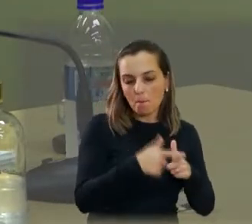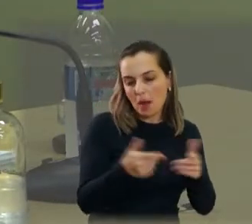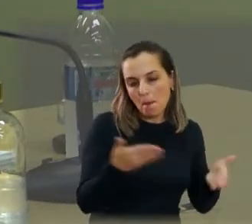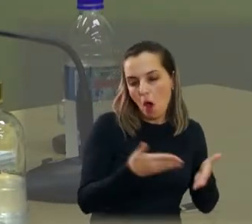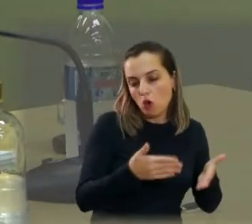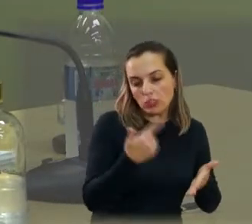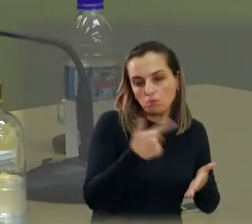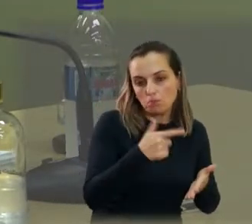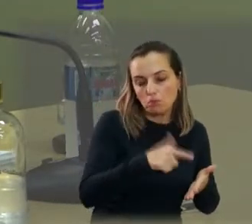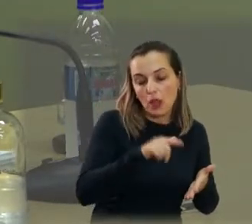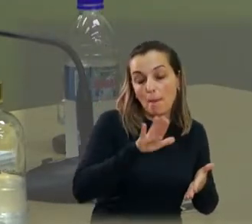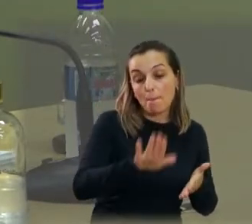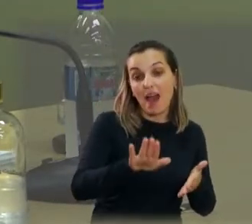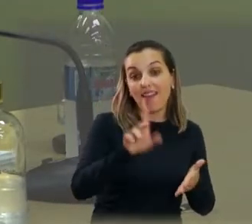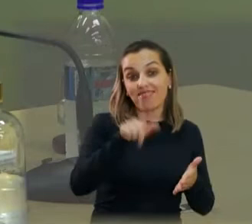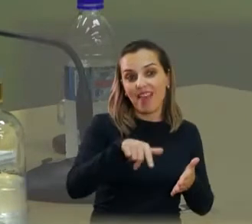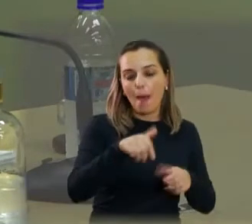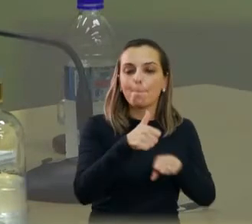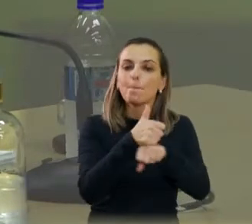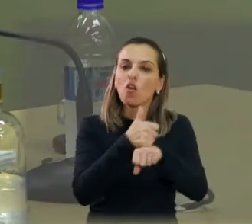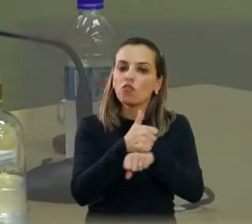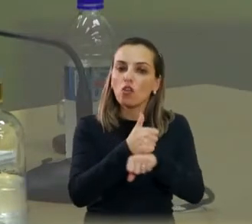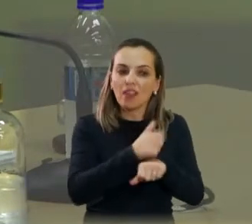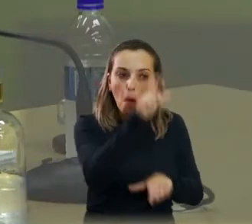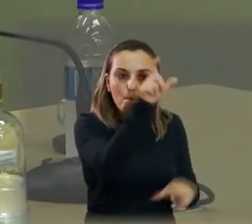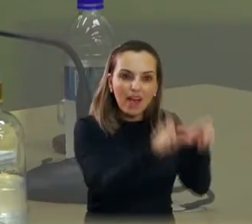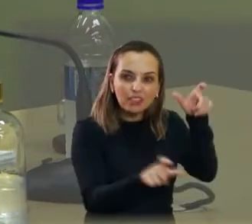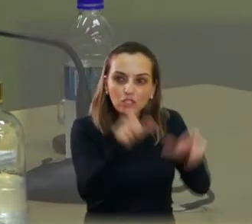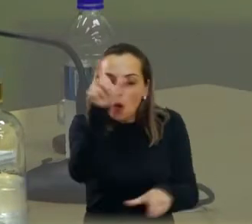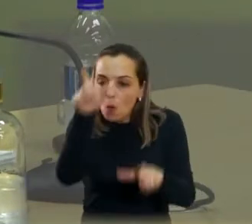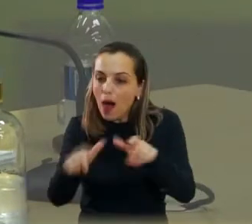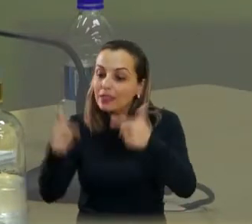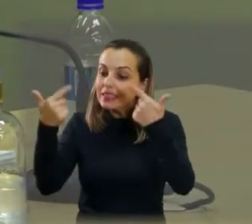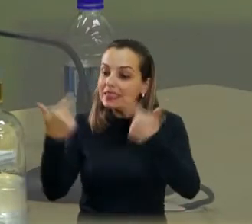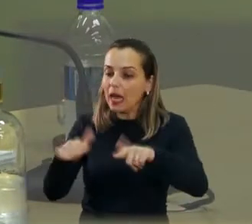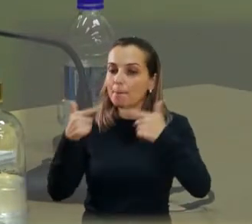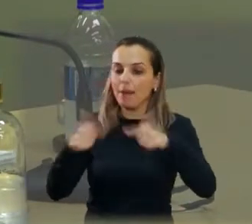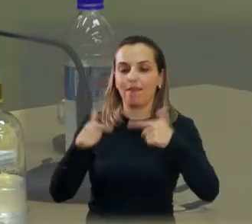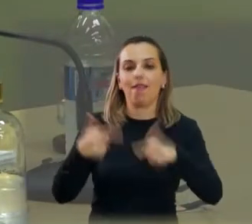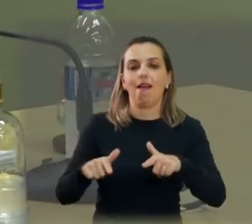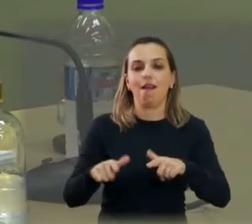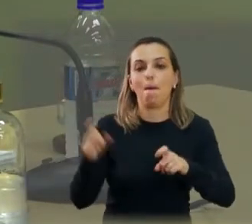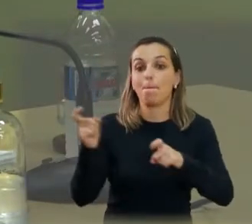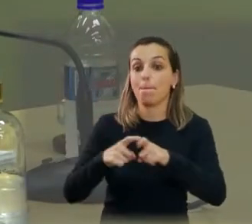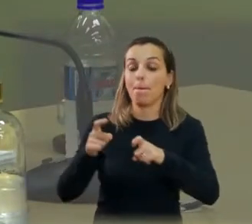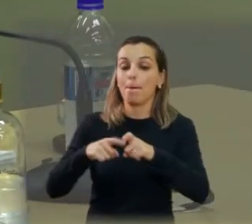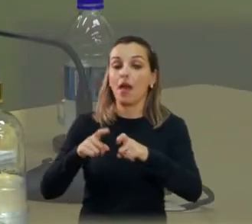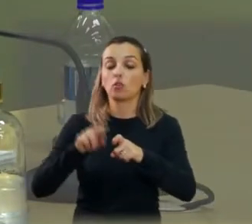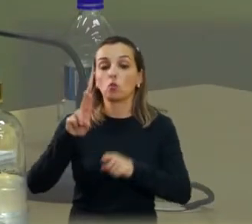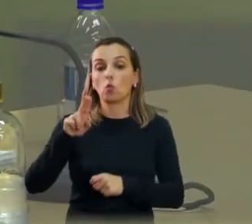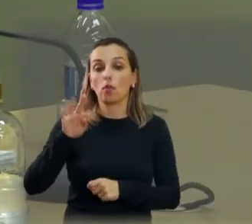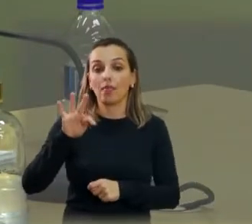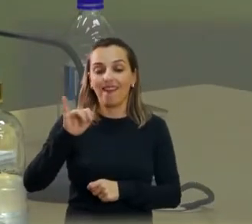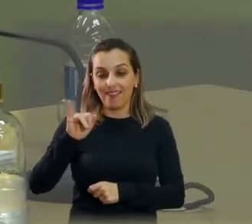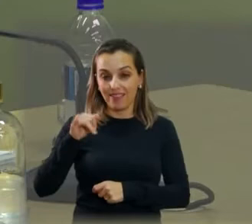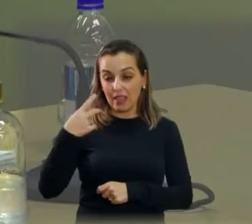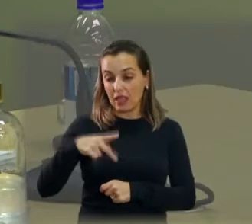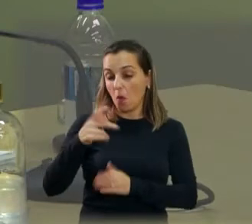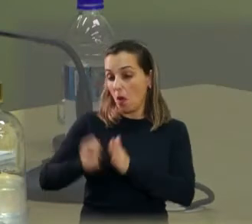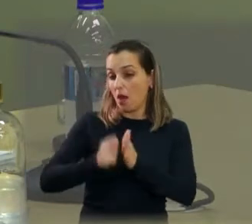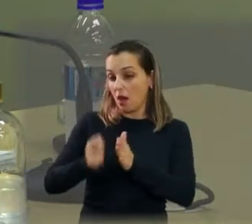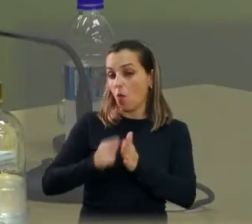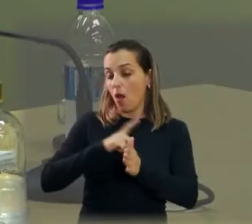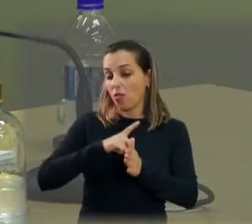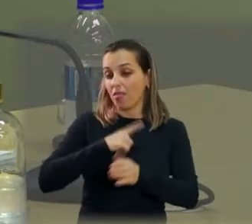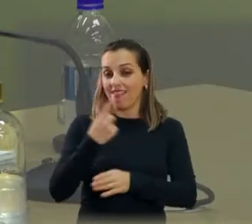problema, é o recurso humano, né? De repente, médico de UTI, Araraquara tinha